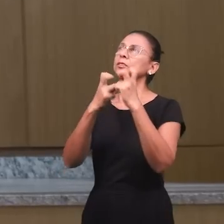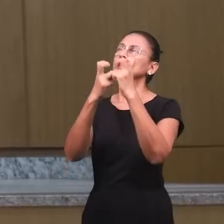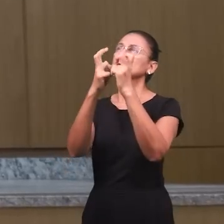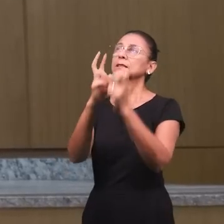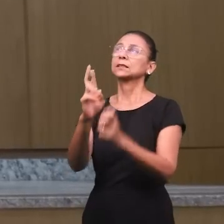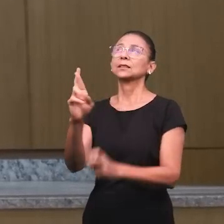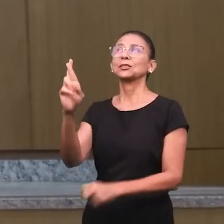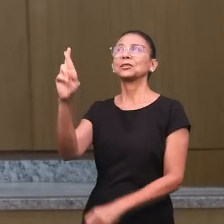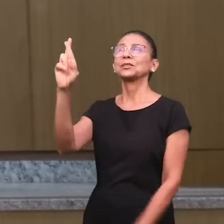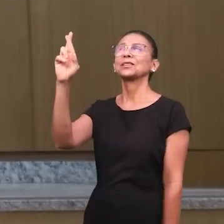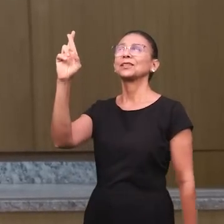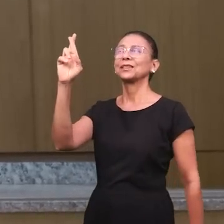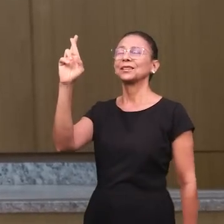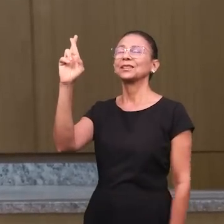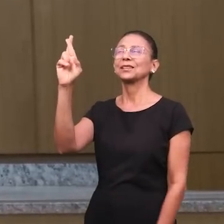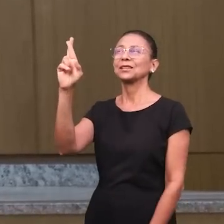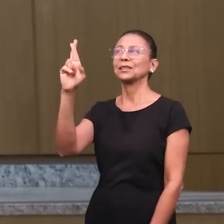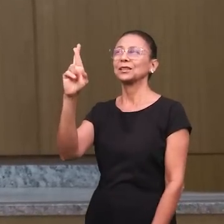Ti,